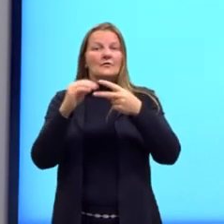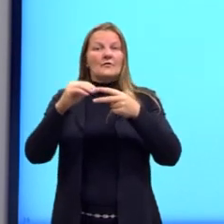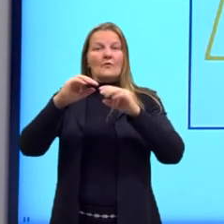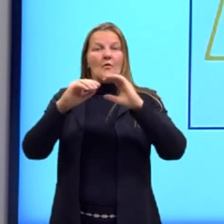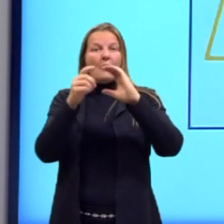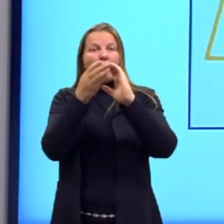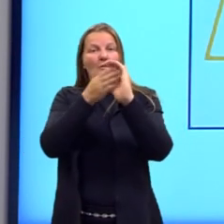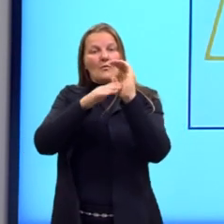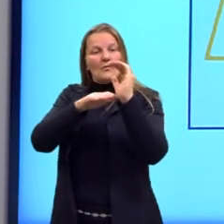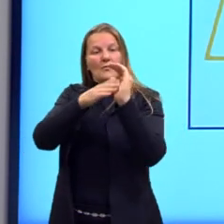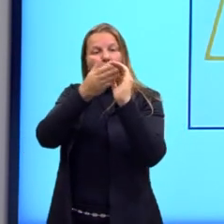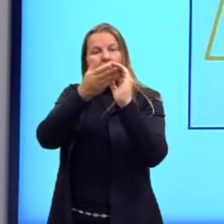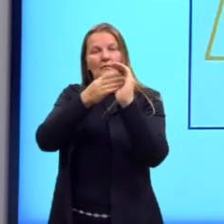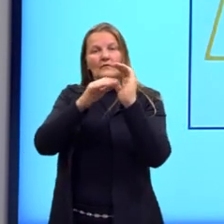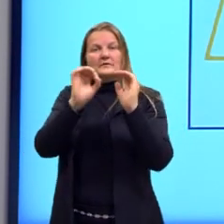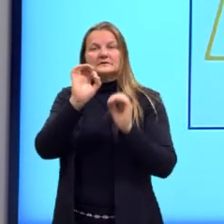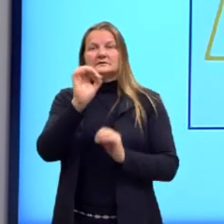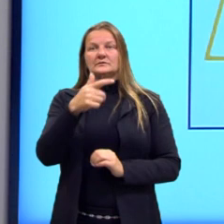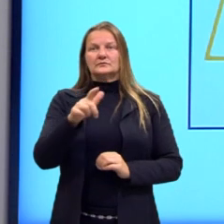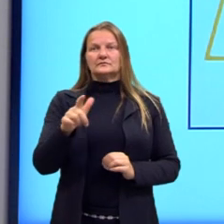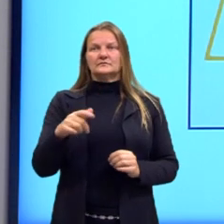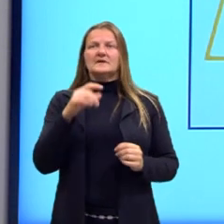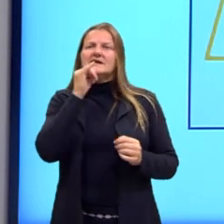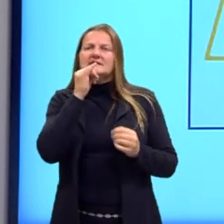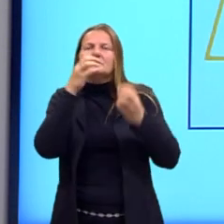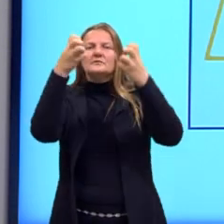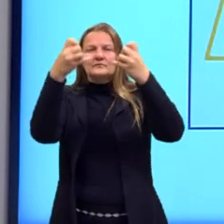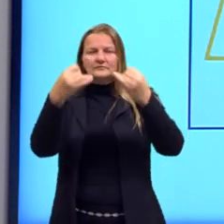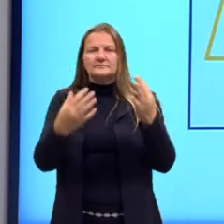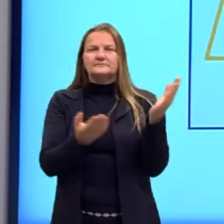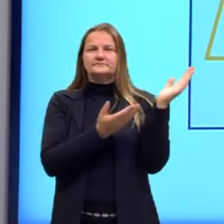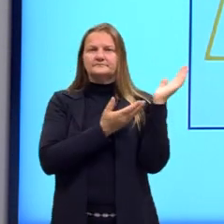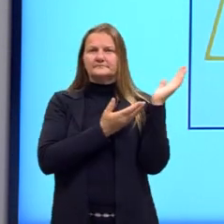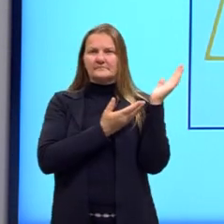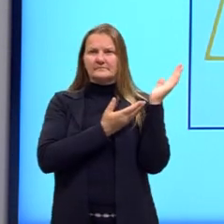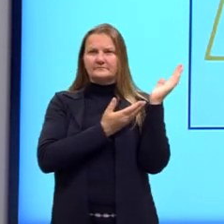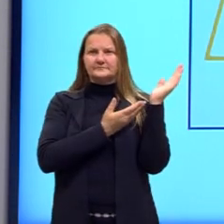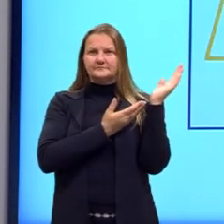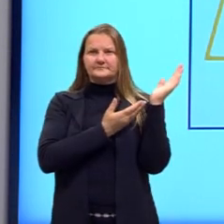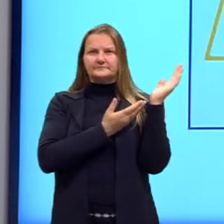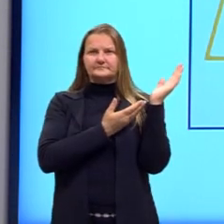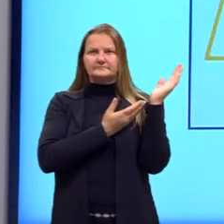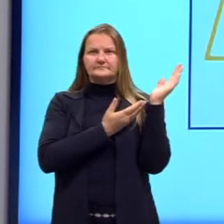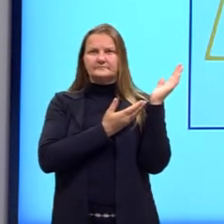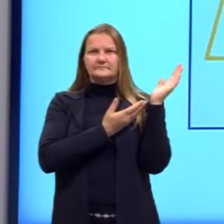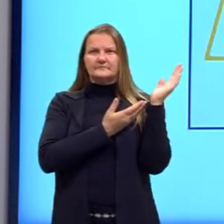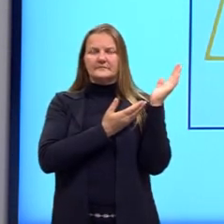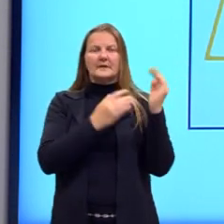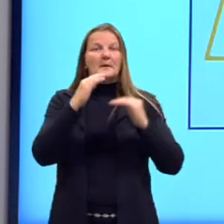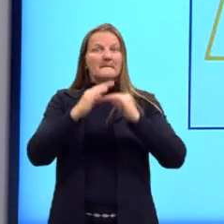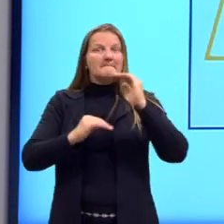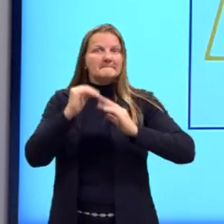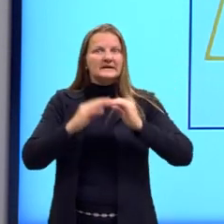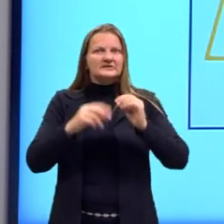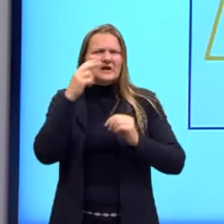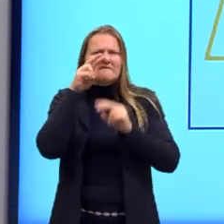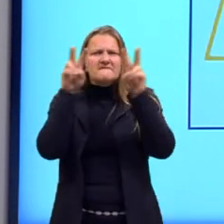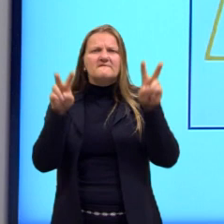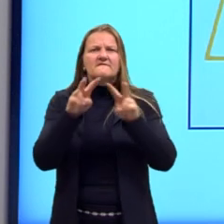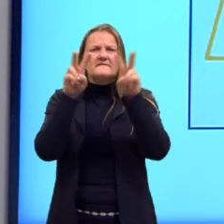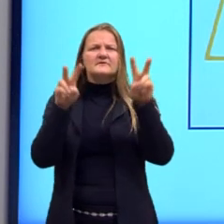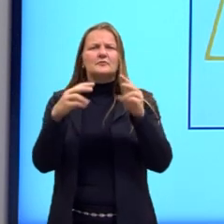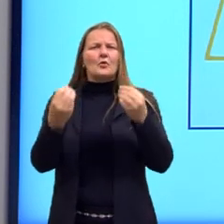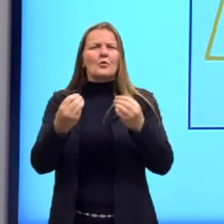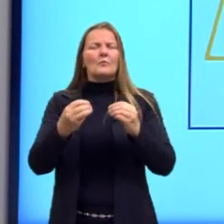acontece a e se as imagens para exemplificar para vocês de uma forma prática Quais são os